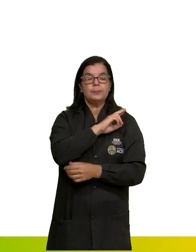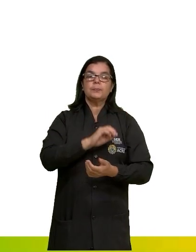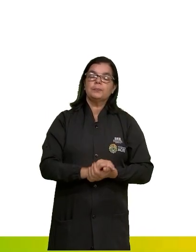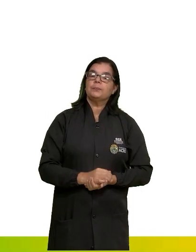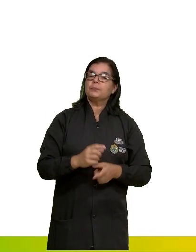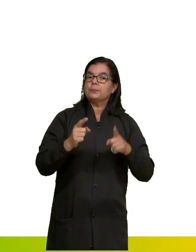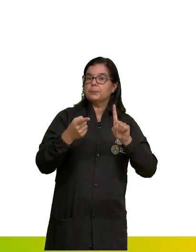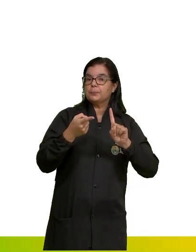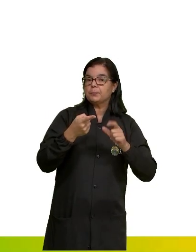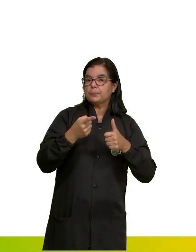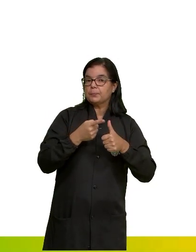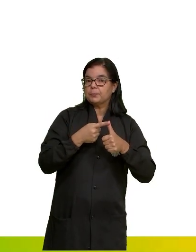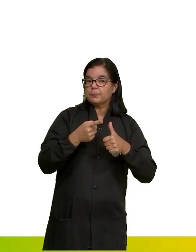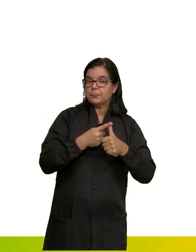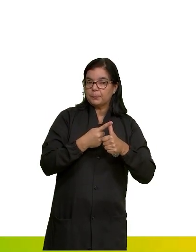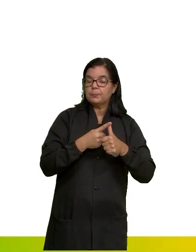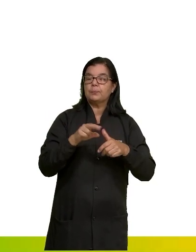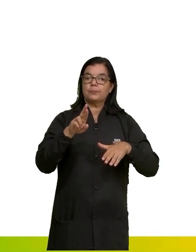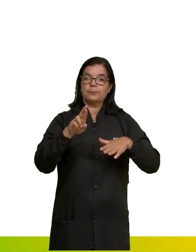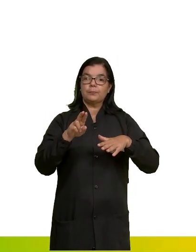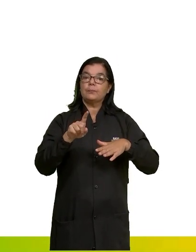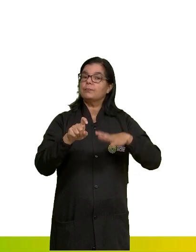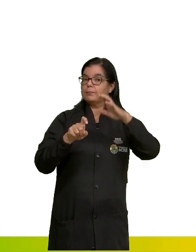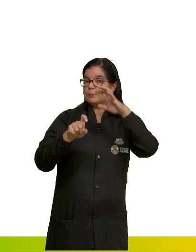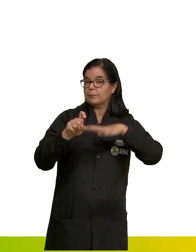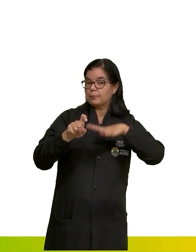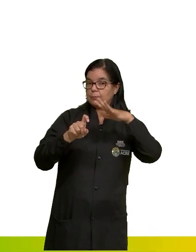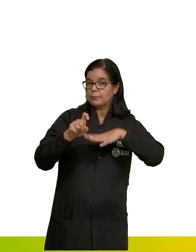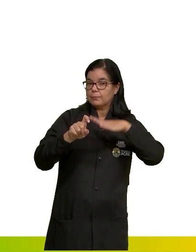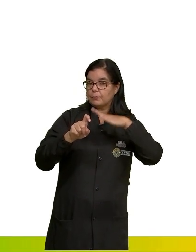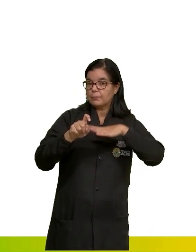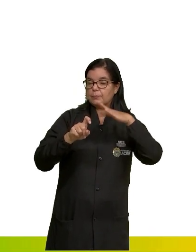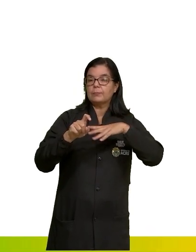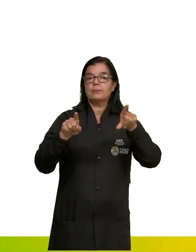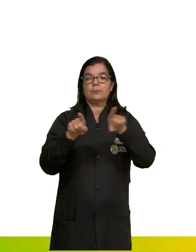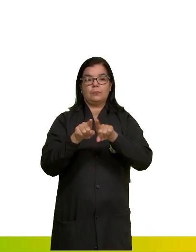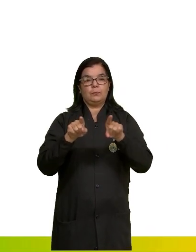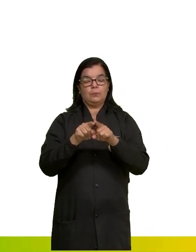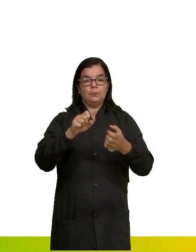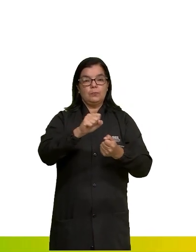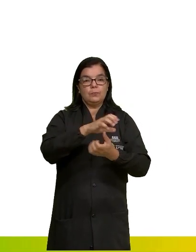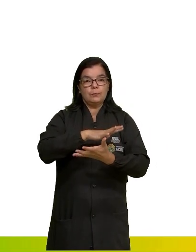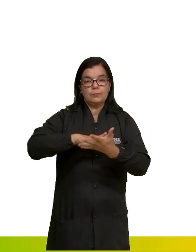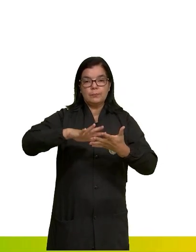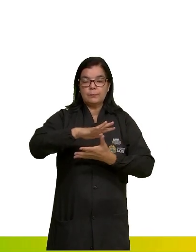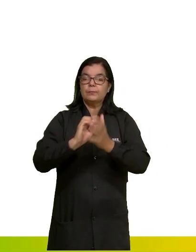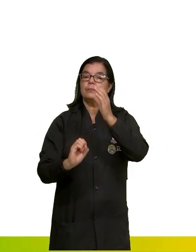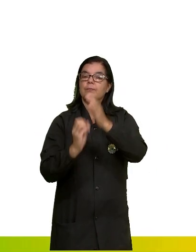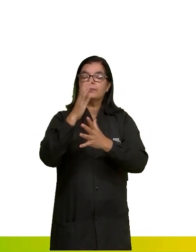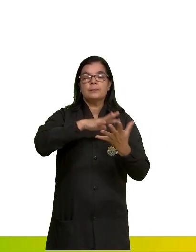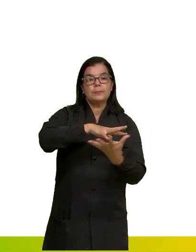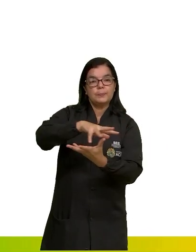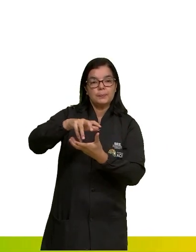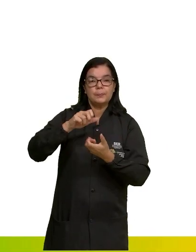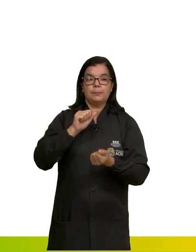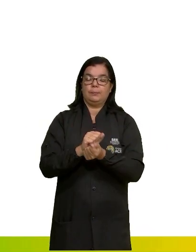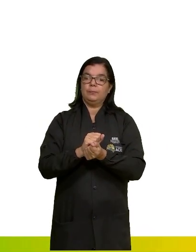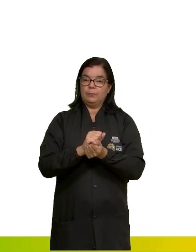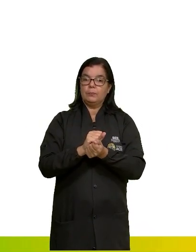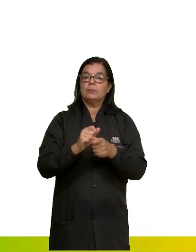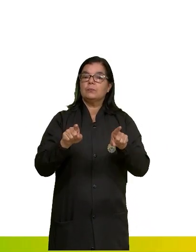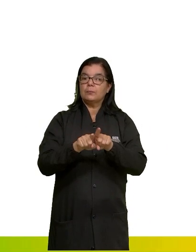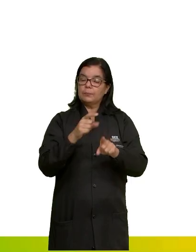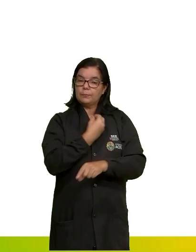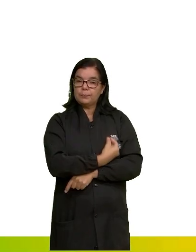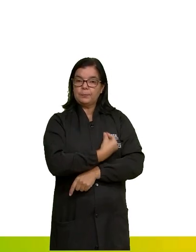nós temos primeiro aí os mitos cosmogônicos. Explicam a origem do mundo, do universo e